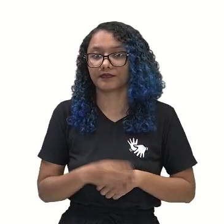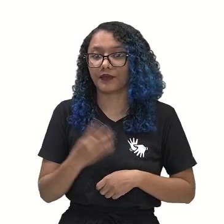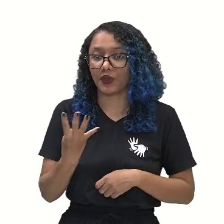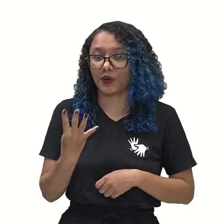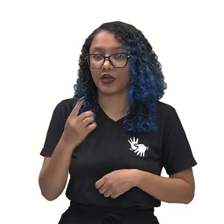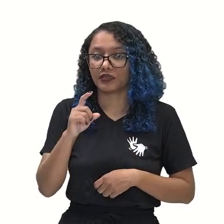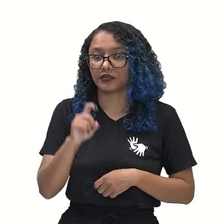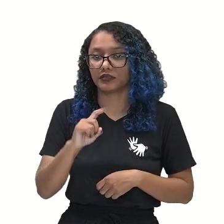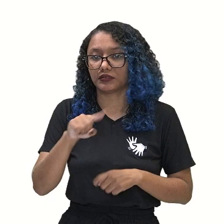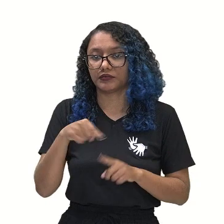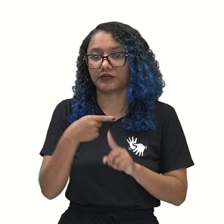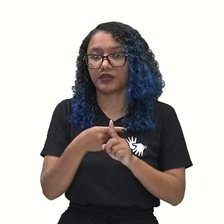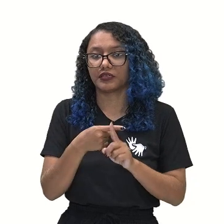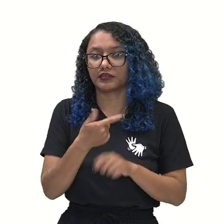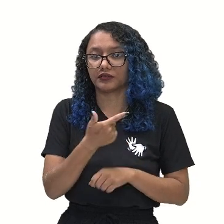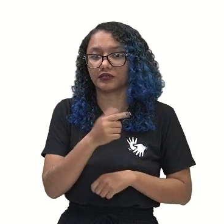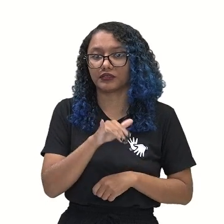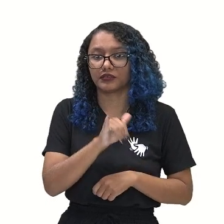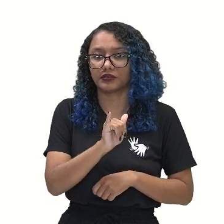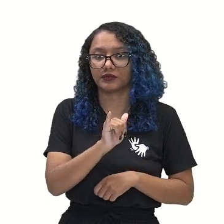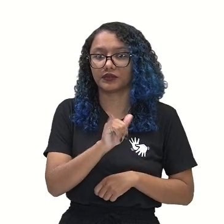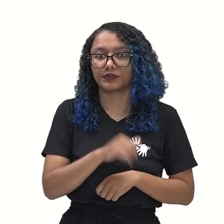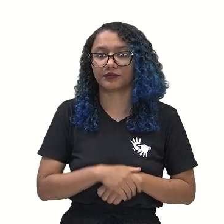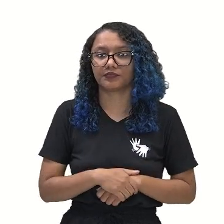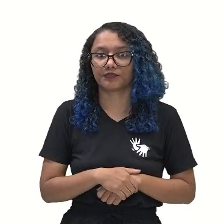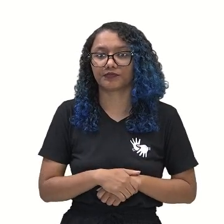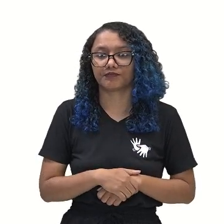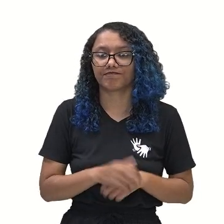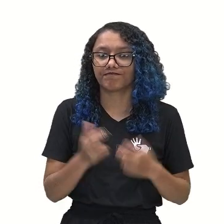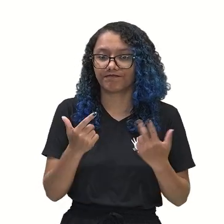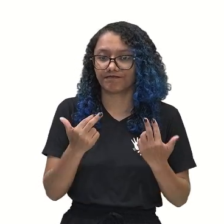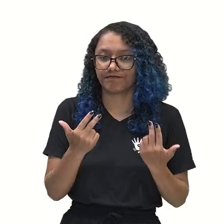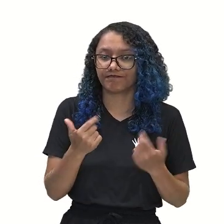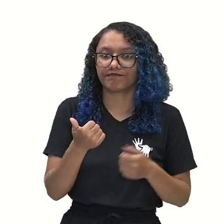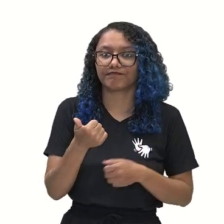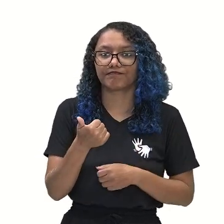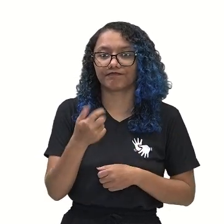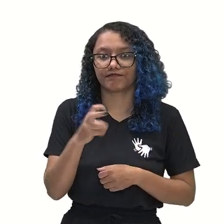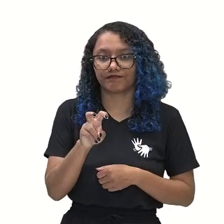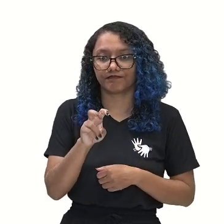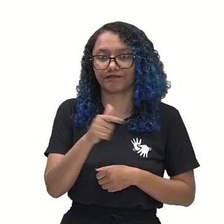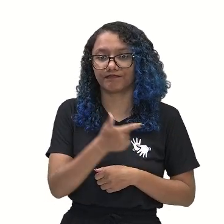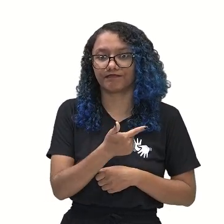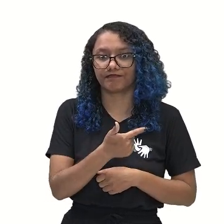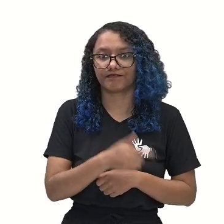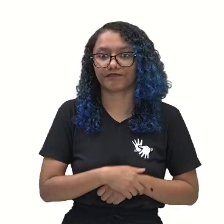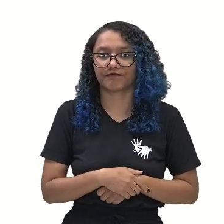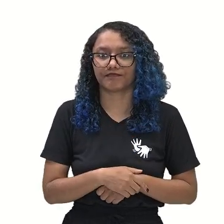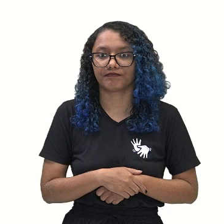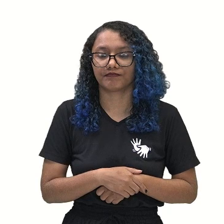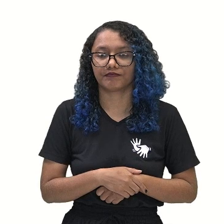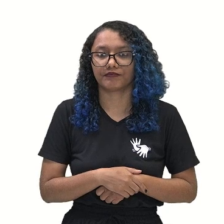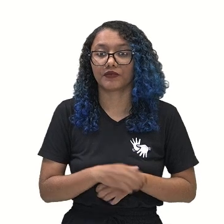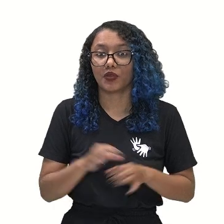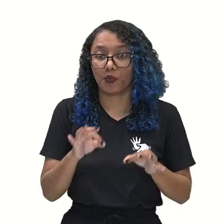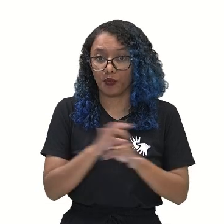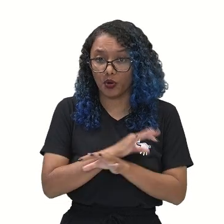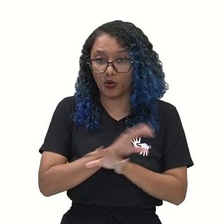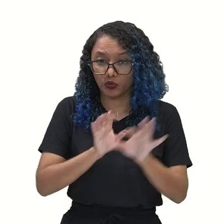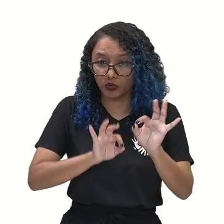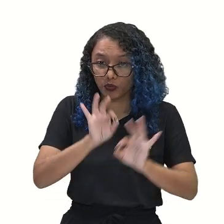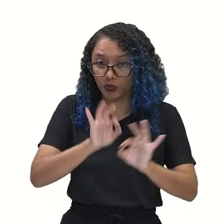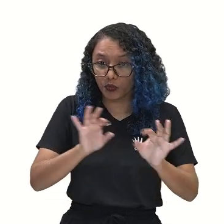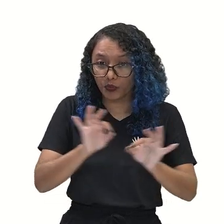4x mais 2y igual a 152. Montou o sistema,